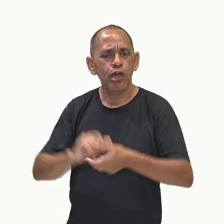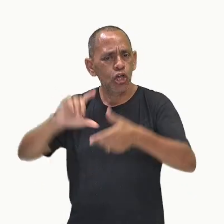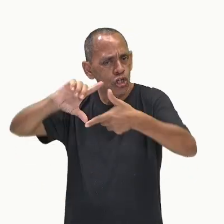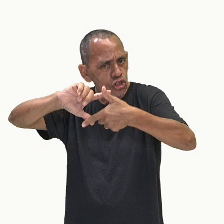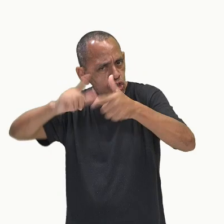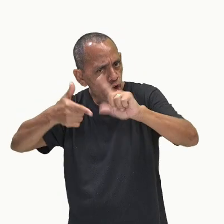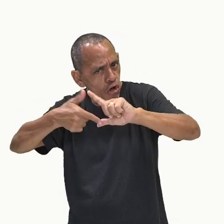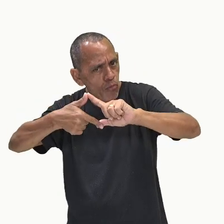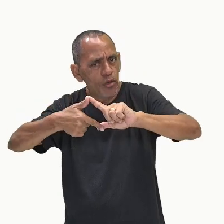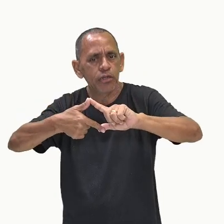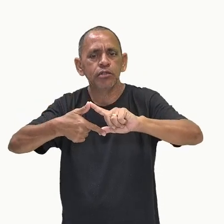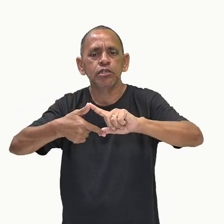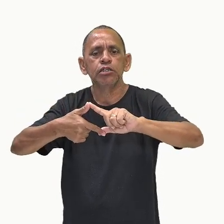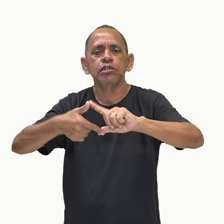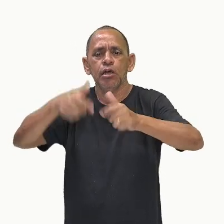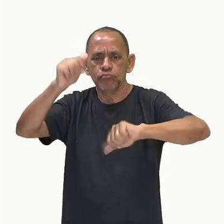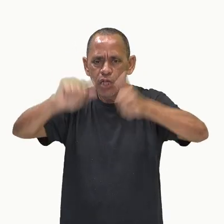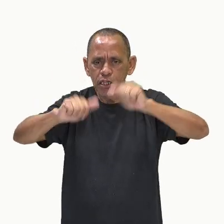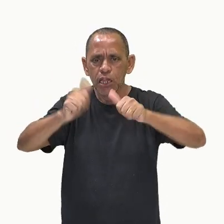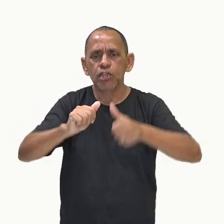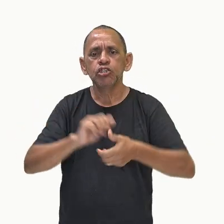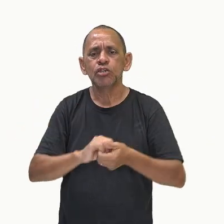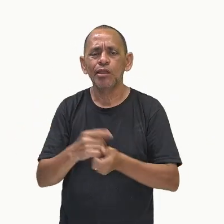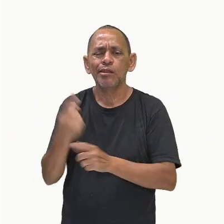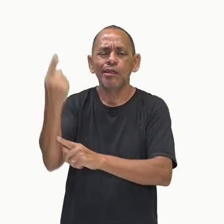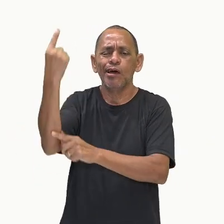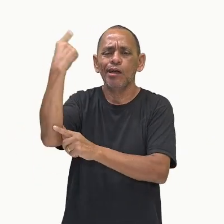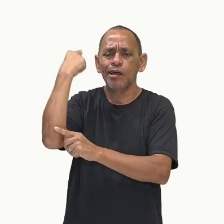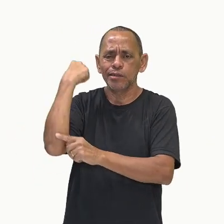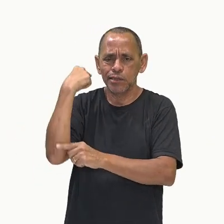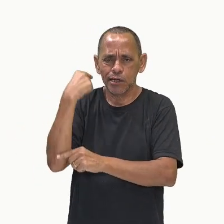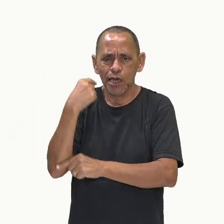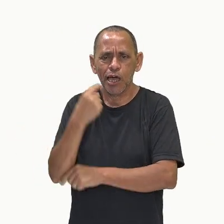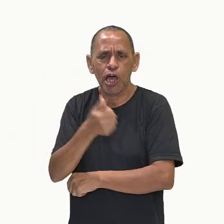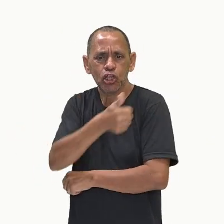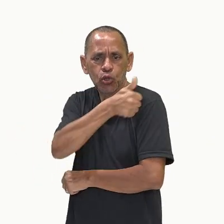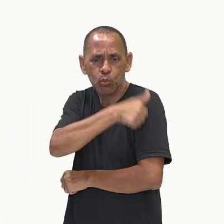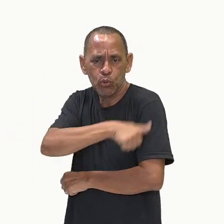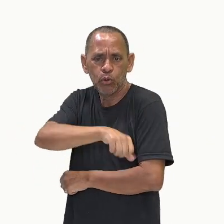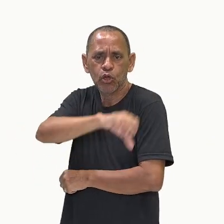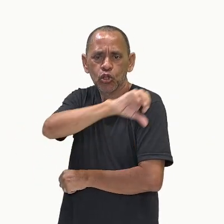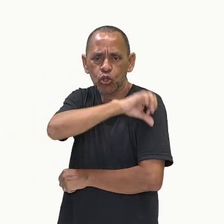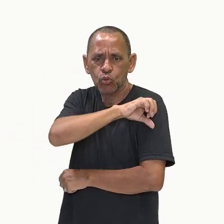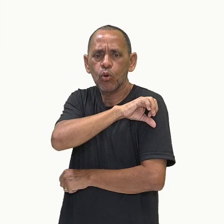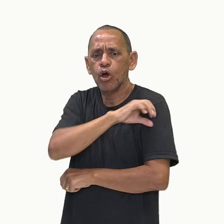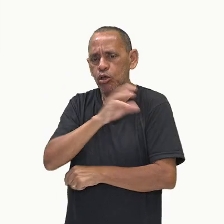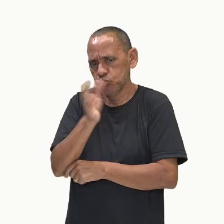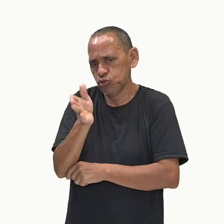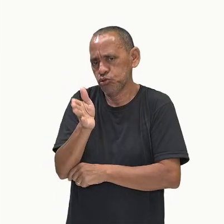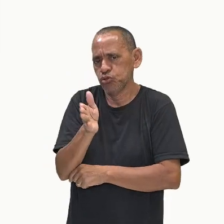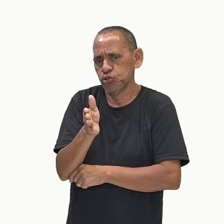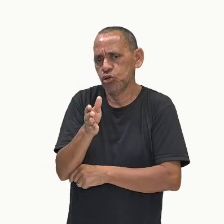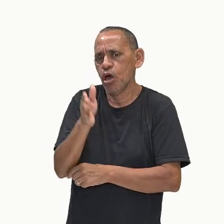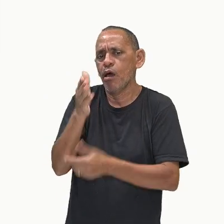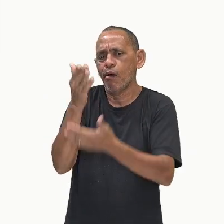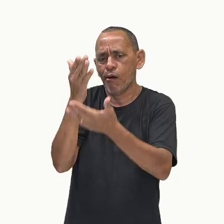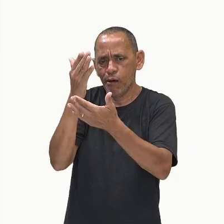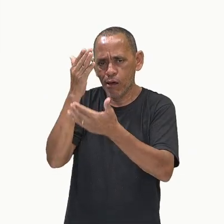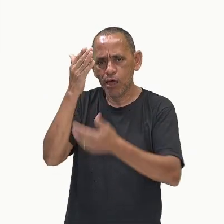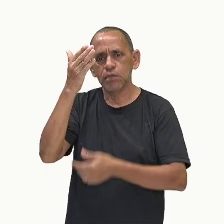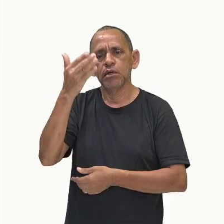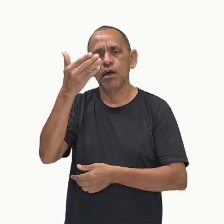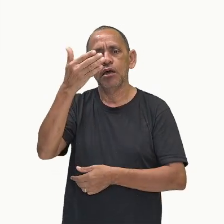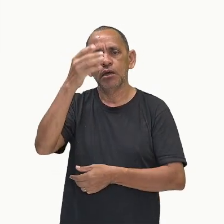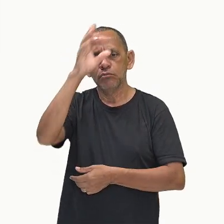interagir com esse conteúdo lá no ensino fundamental, em que falava sobre a classificação dos triângulos em relação aos seus